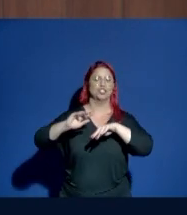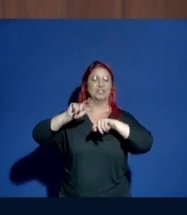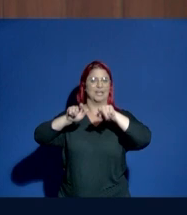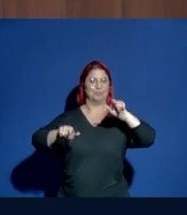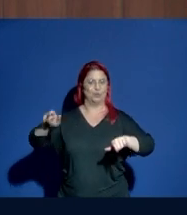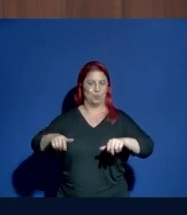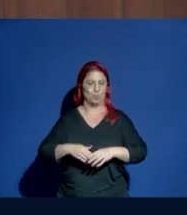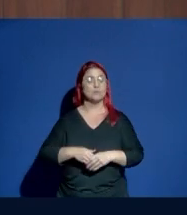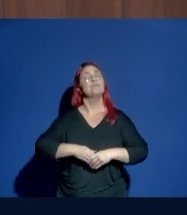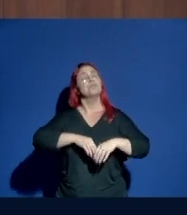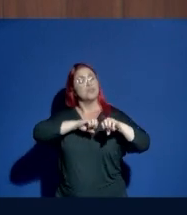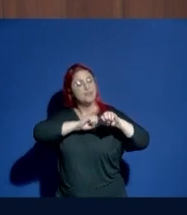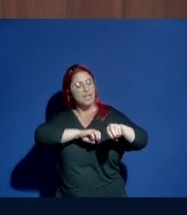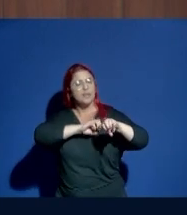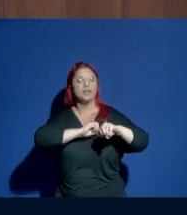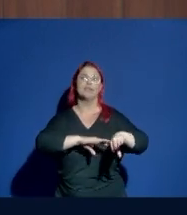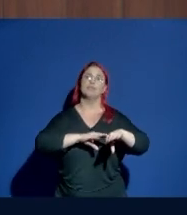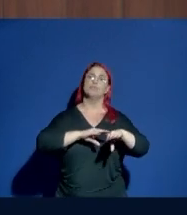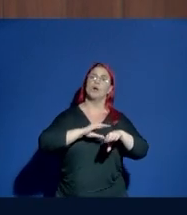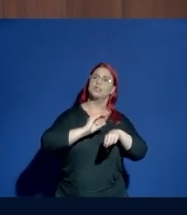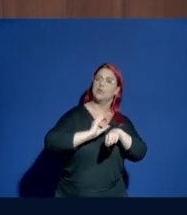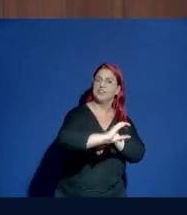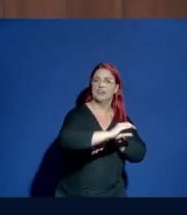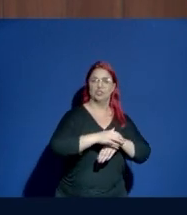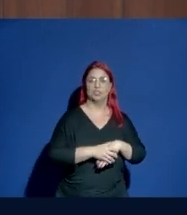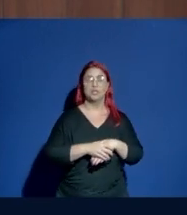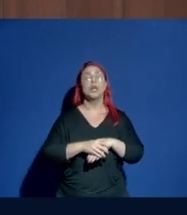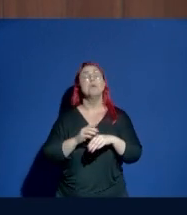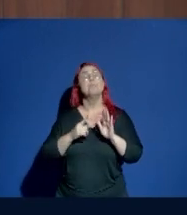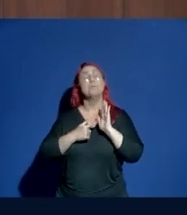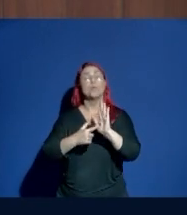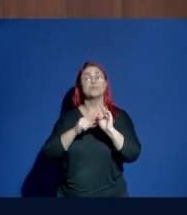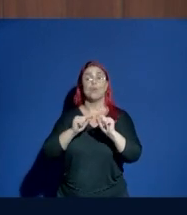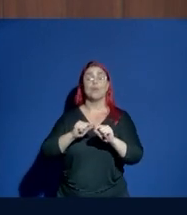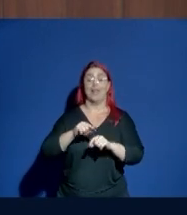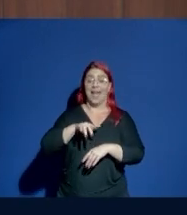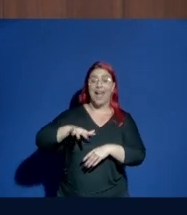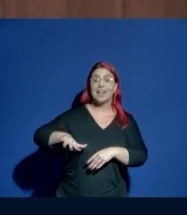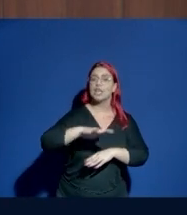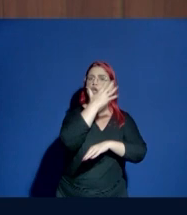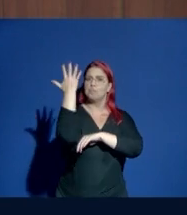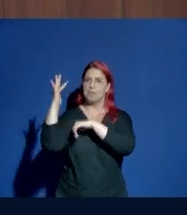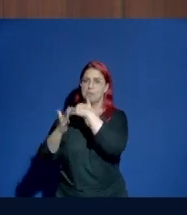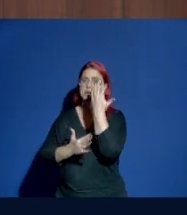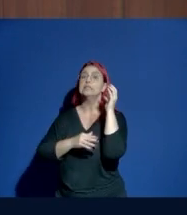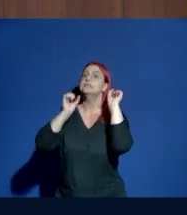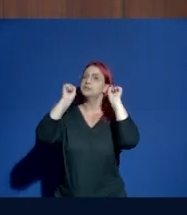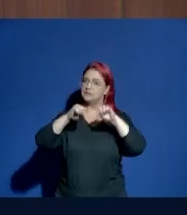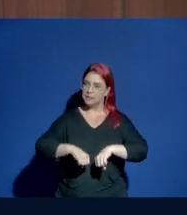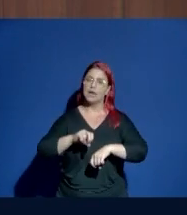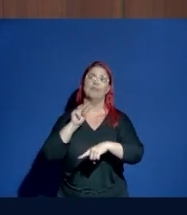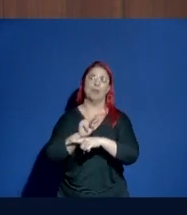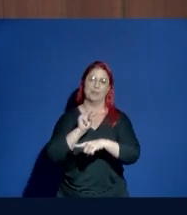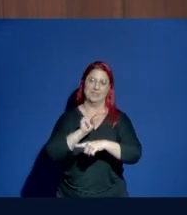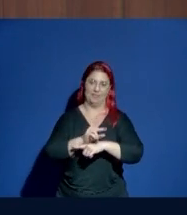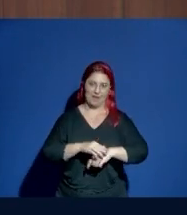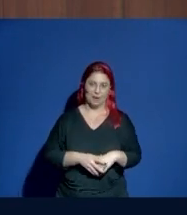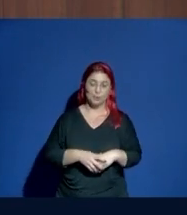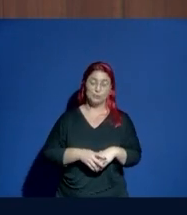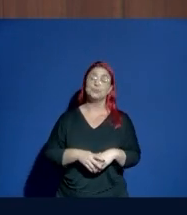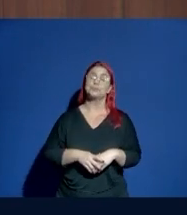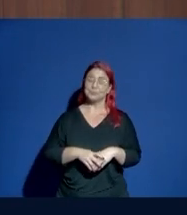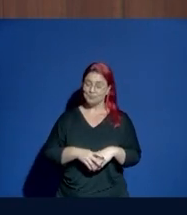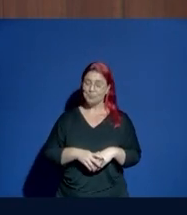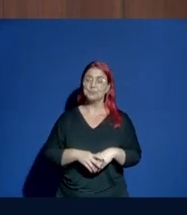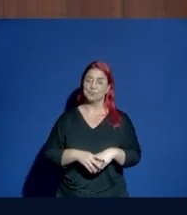nós temos que investir na educação que nós temos que mostrar que é nosso meio ambiente ele está sempre preservado nós temos que ir para o debate